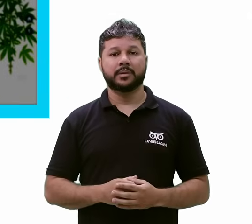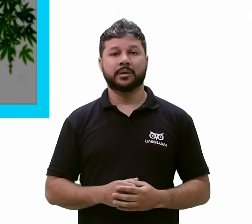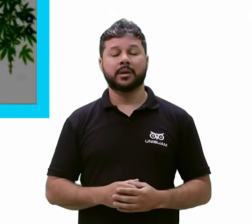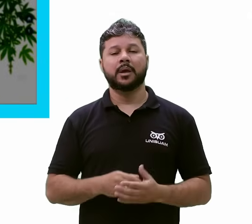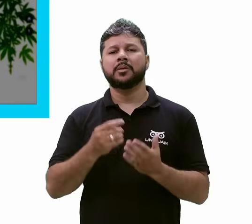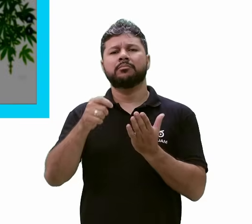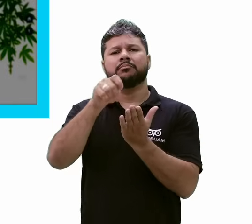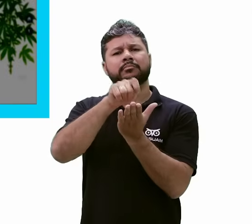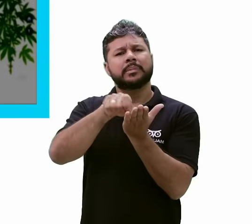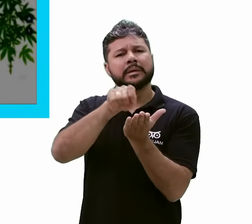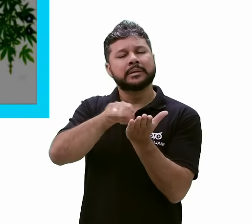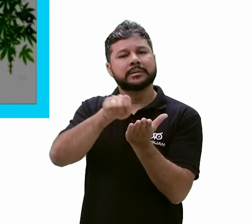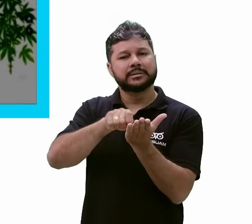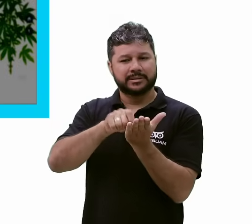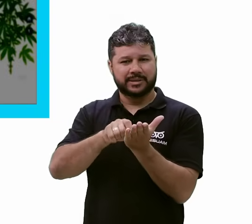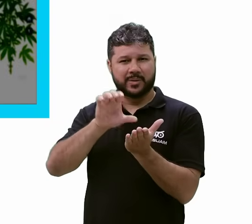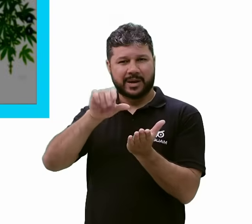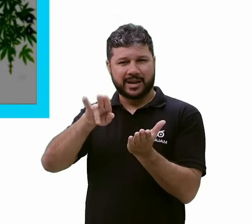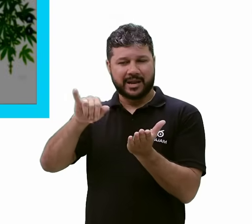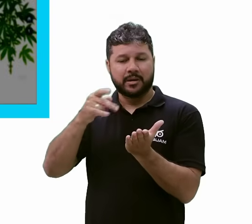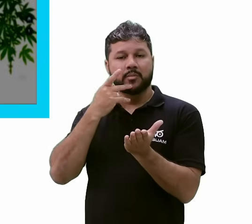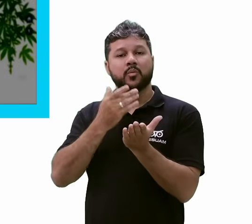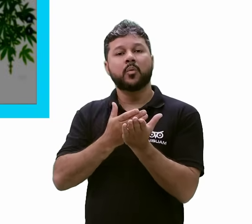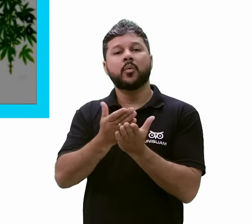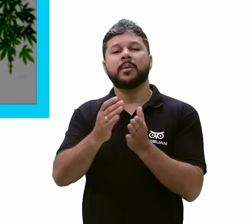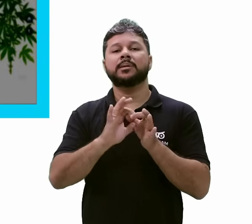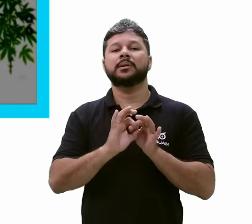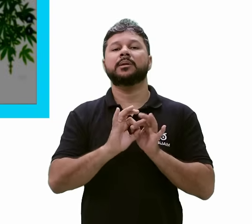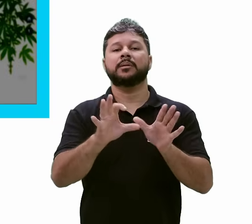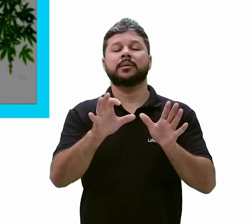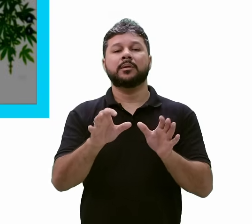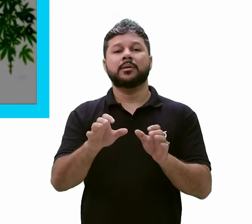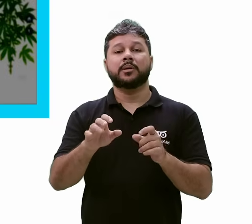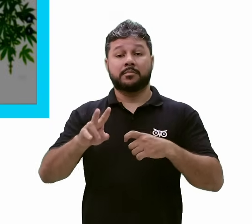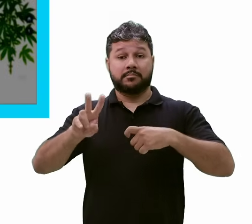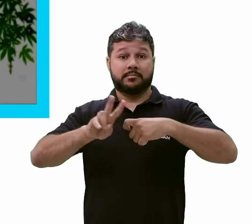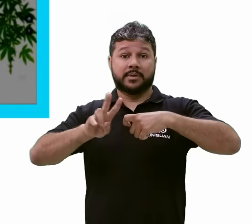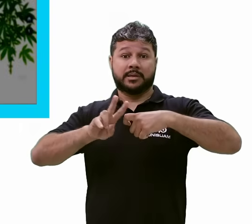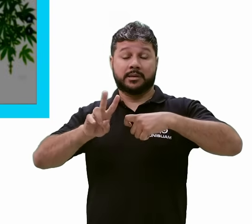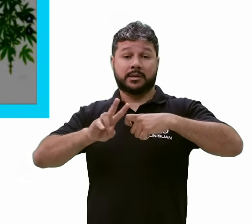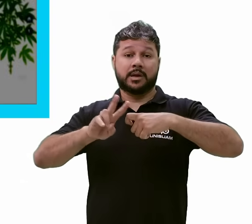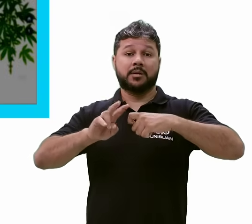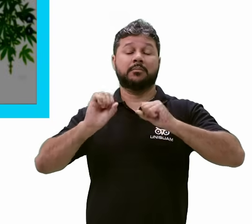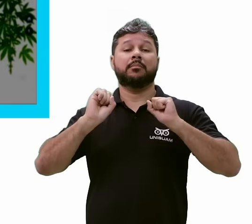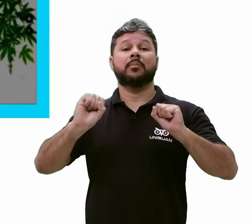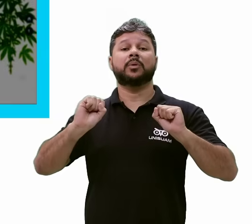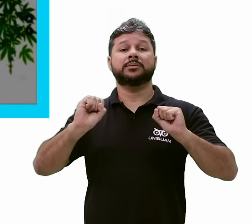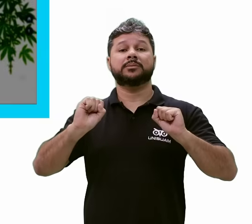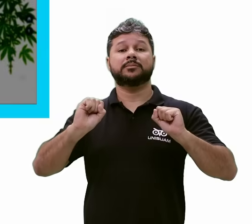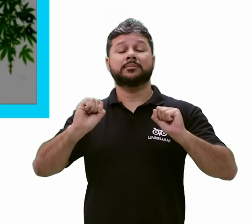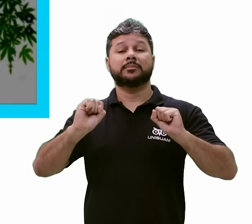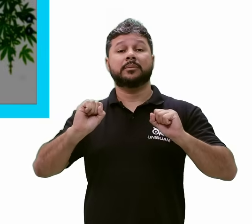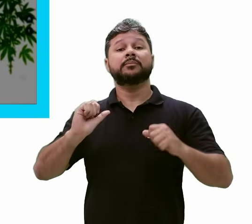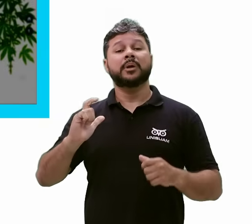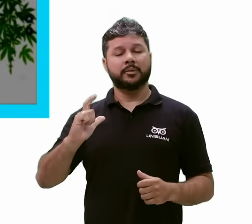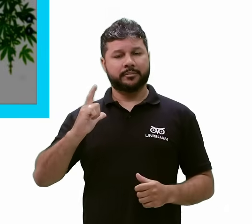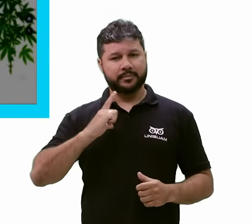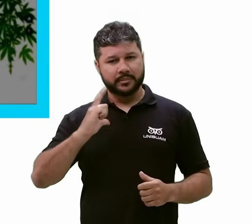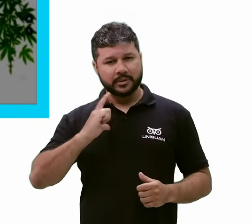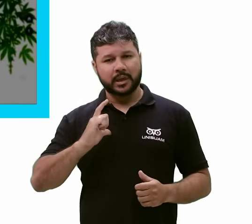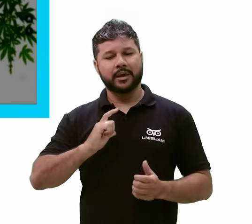Quando a prescrição de cannabis começa a ser permitida para médicos veterinários, né? Então, a gente